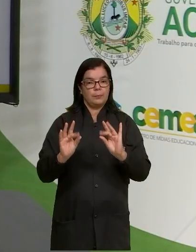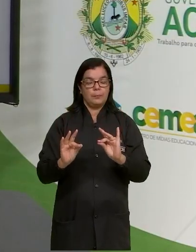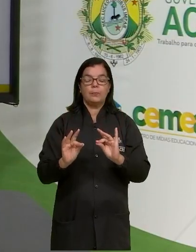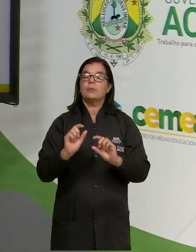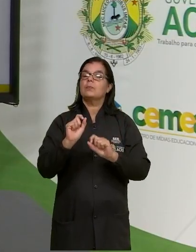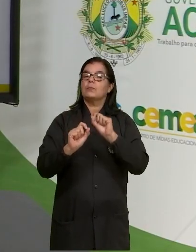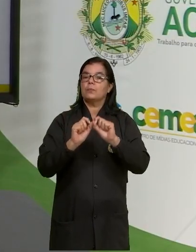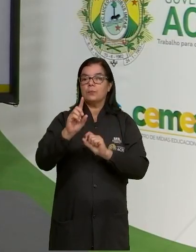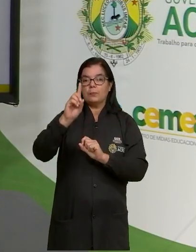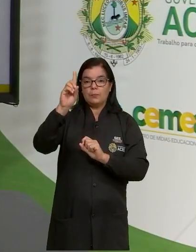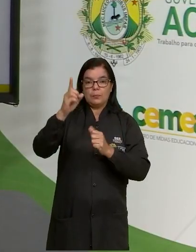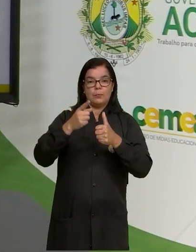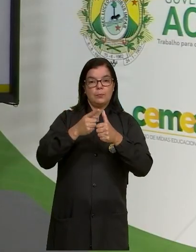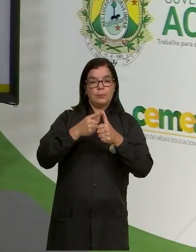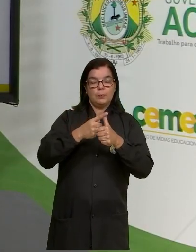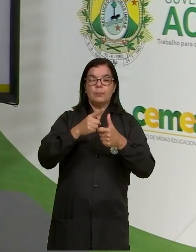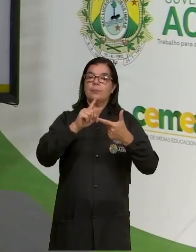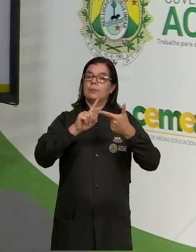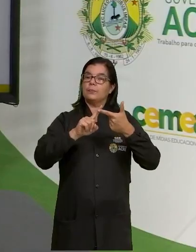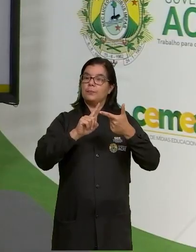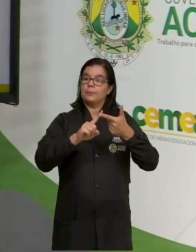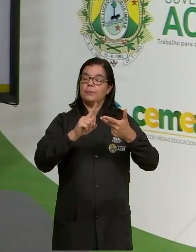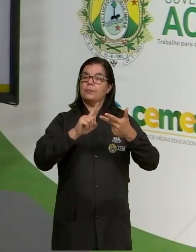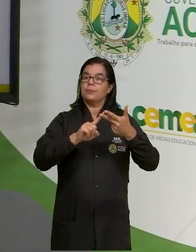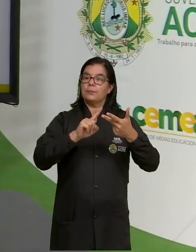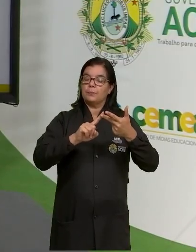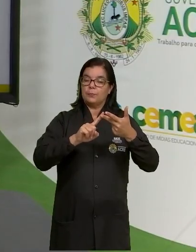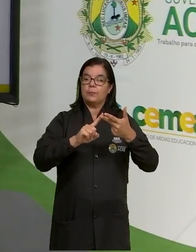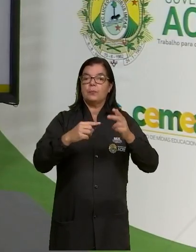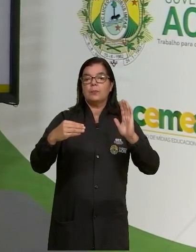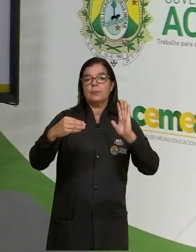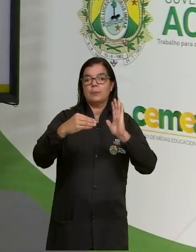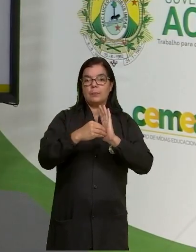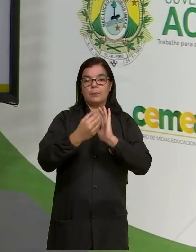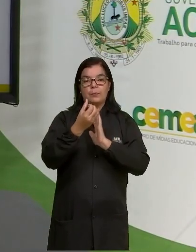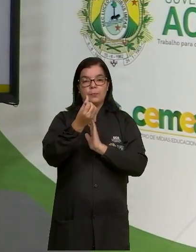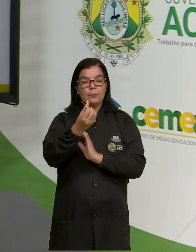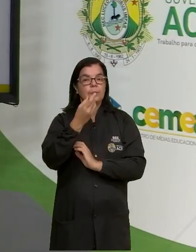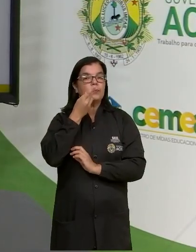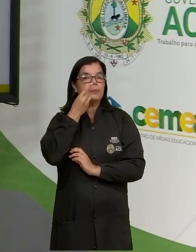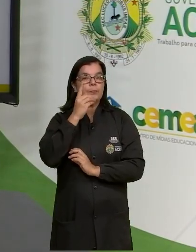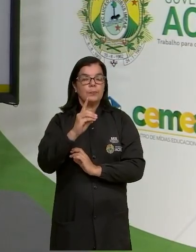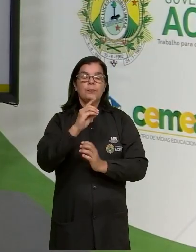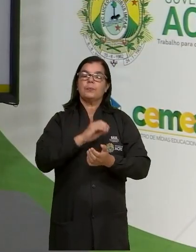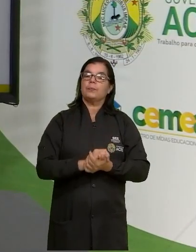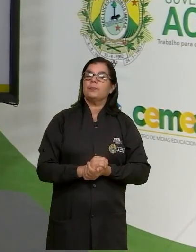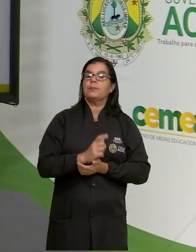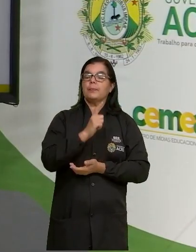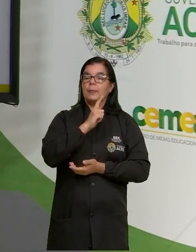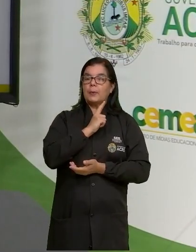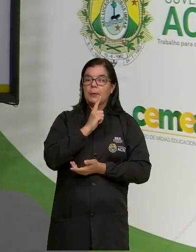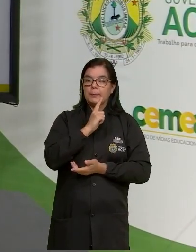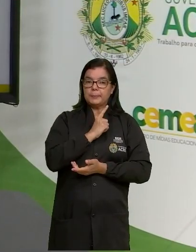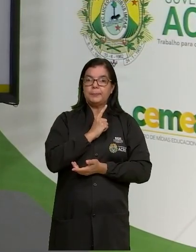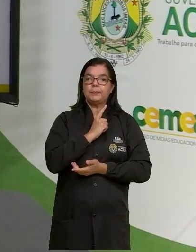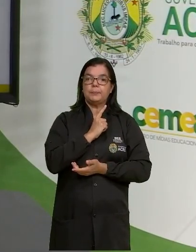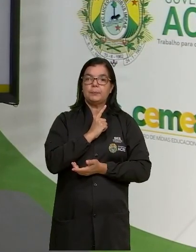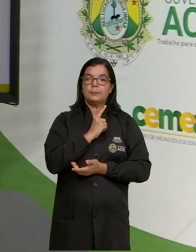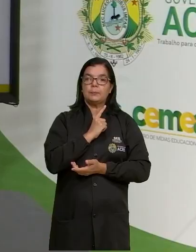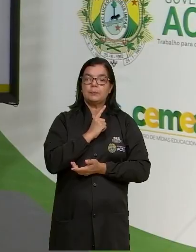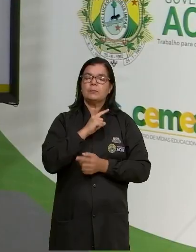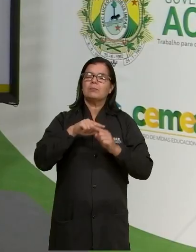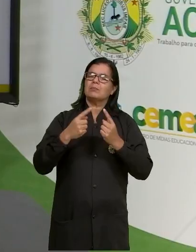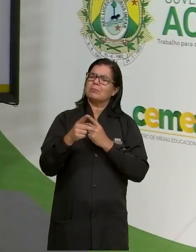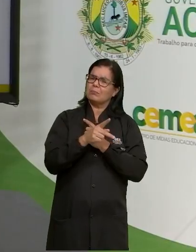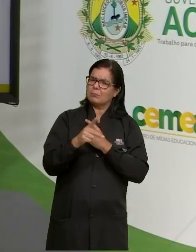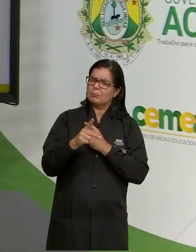o que Deus fez no primeiro, no segundo, no terceiro, até no sexto dia. Então, nós temos aí... mas,